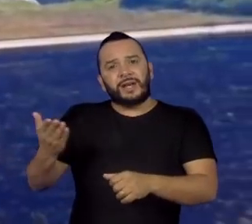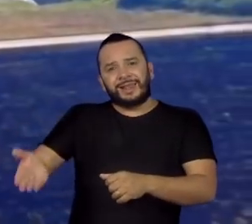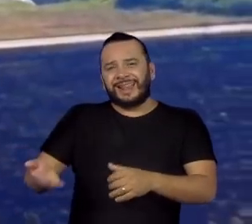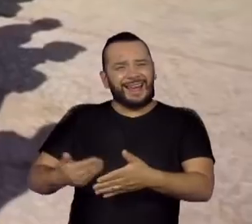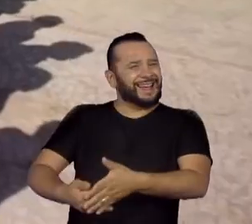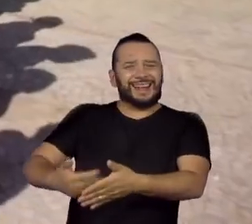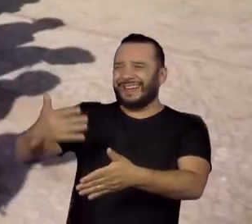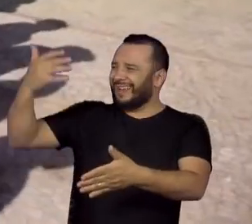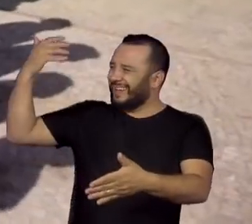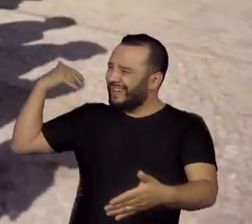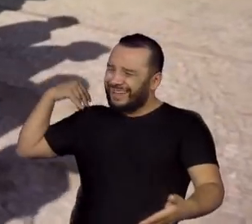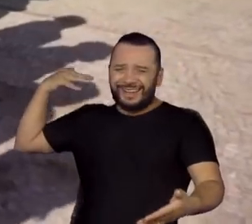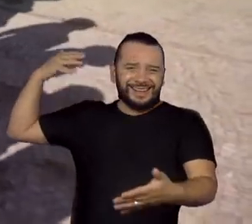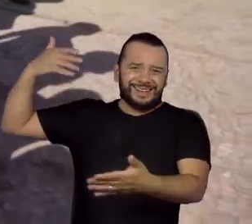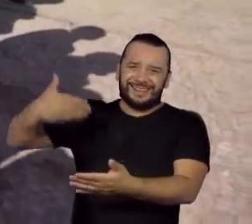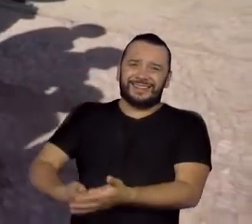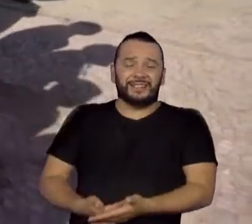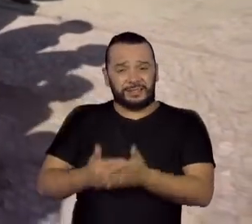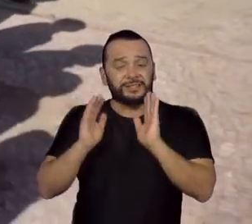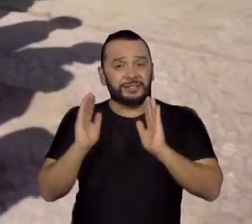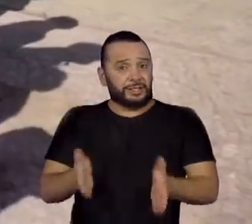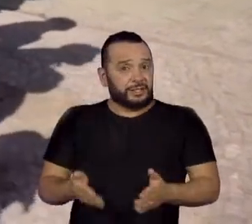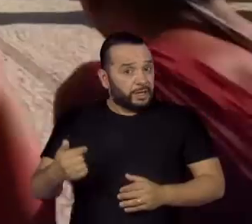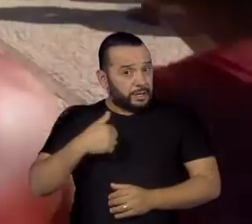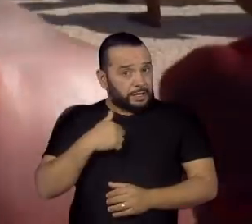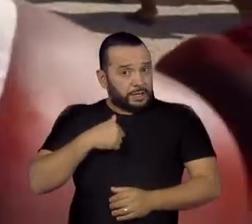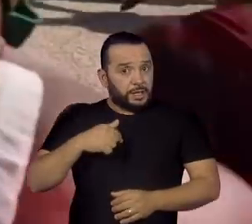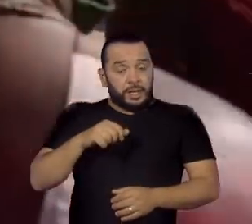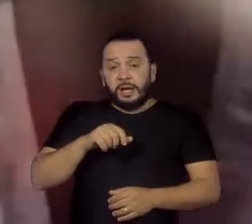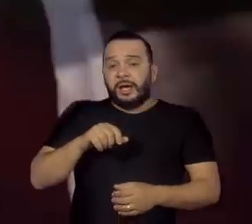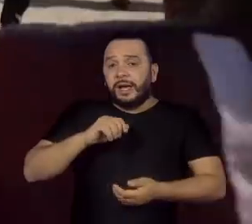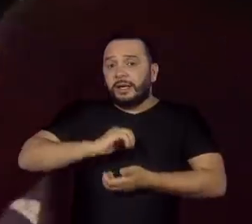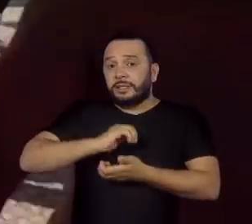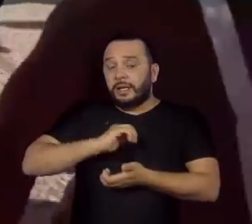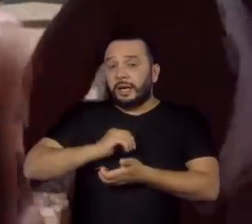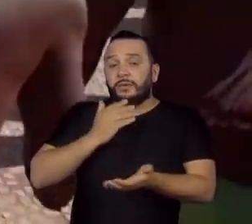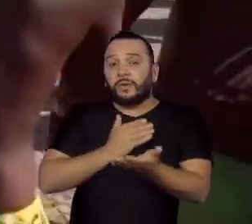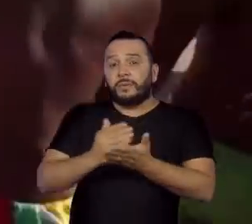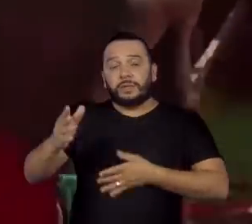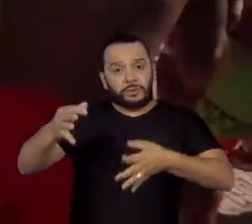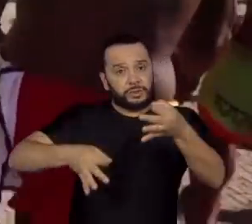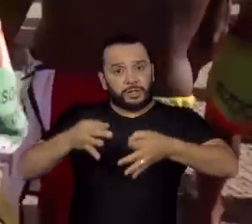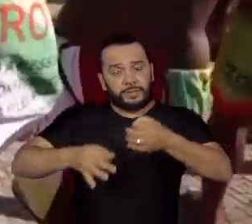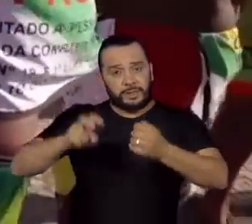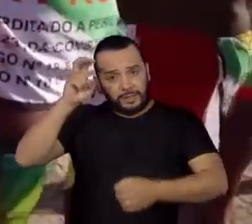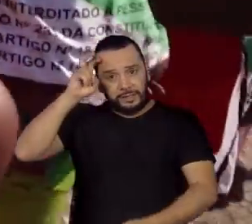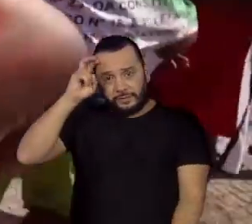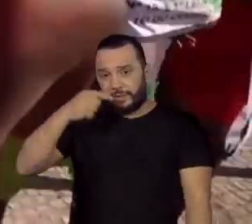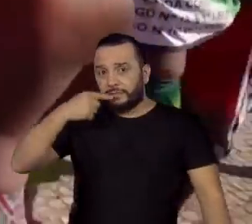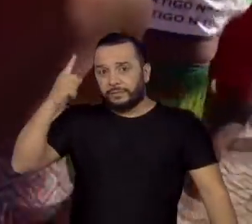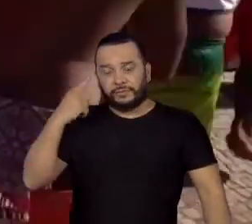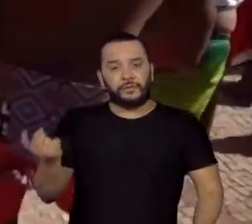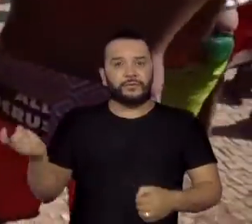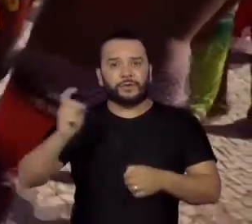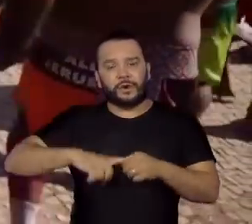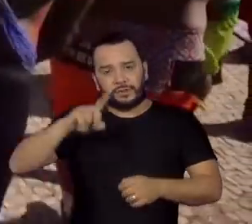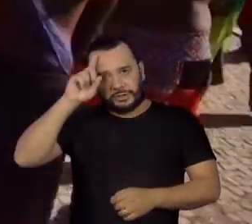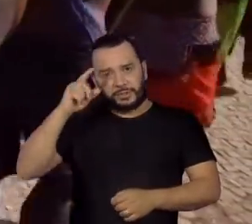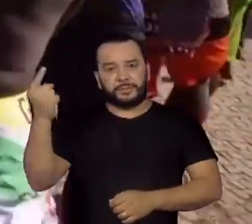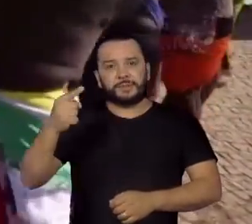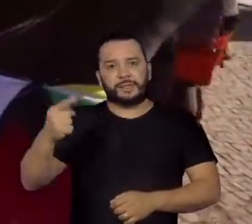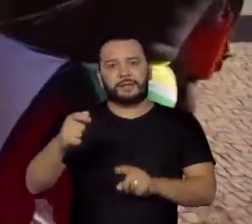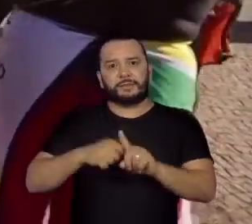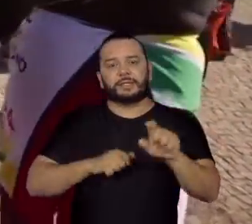O julgamento pelo STF do marco regulatório começou na quinta-feira e deve ser retomado no dia 1º